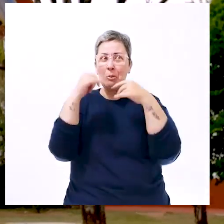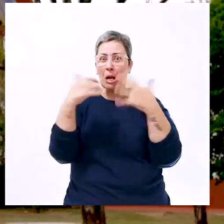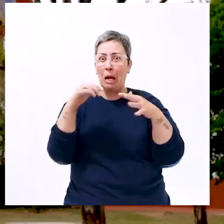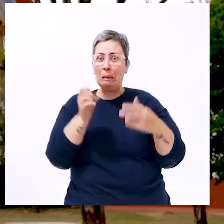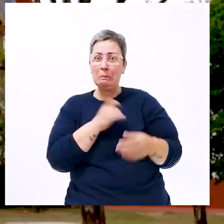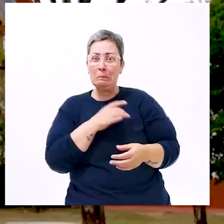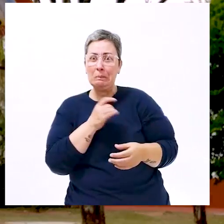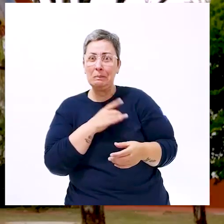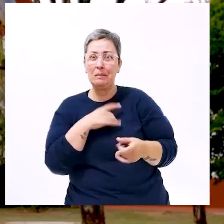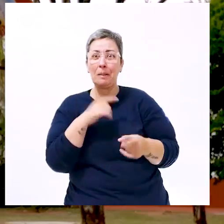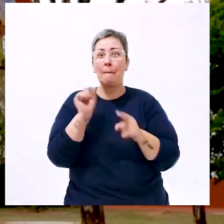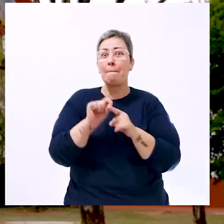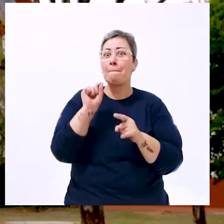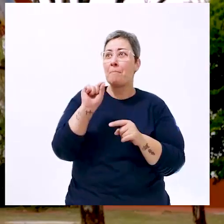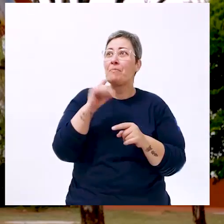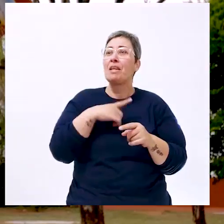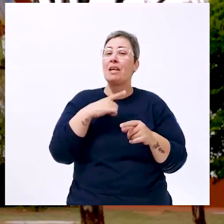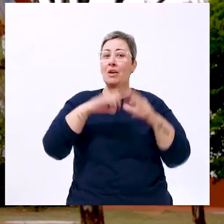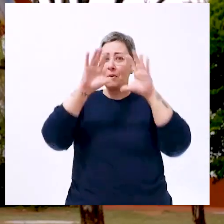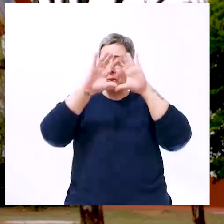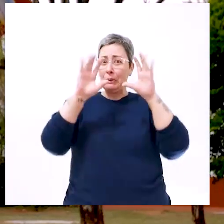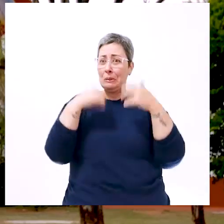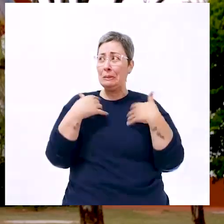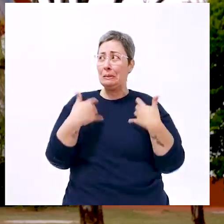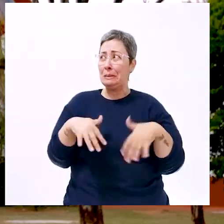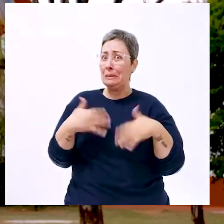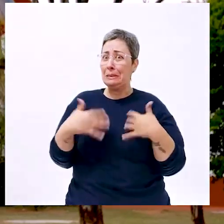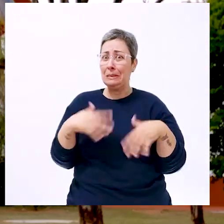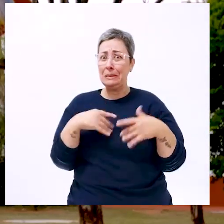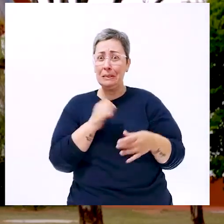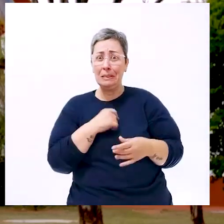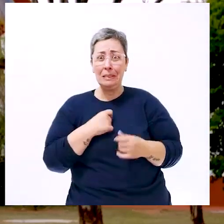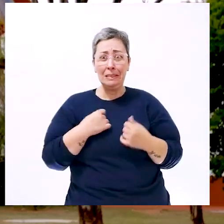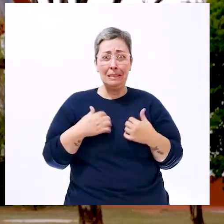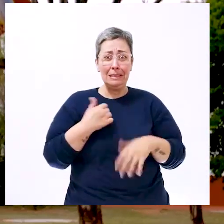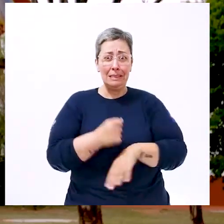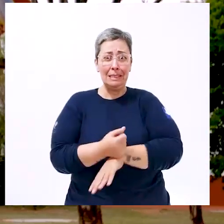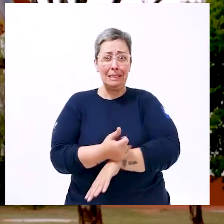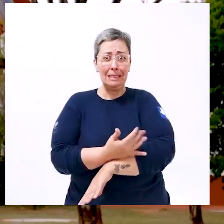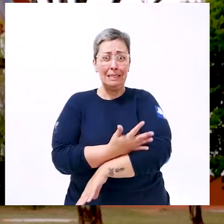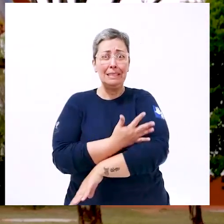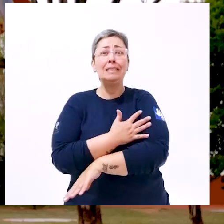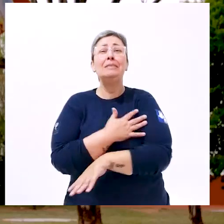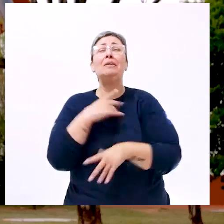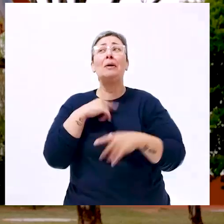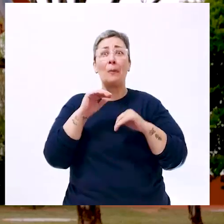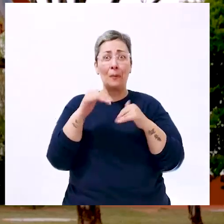cinza, tenebrosa. Nuvem que dá aquele frio, aquele arrepio.